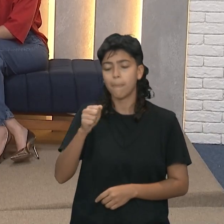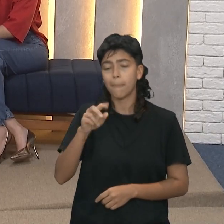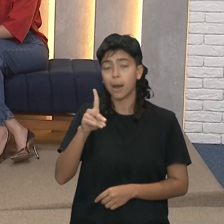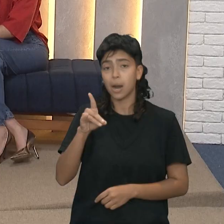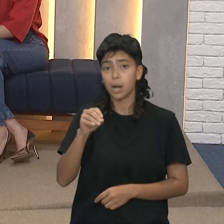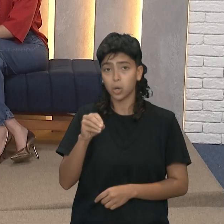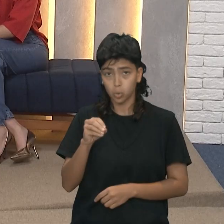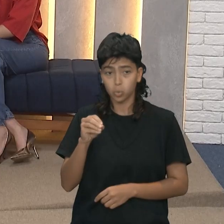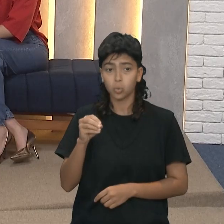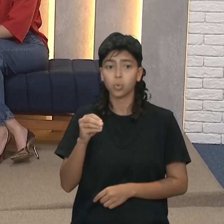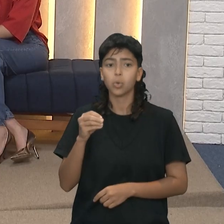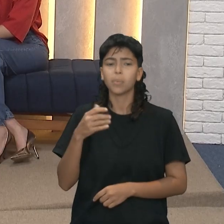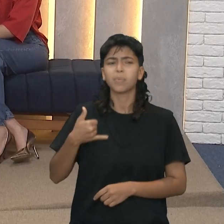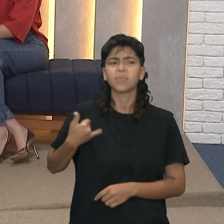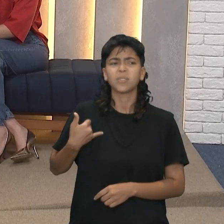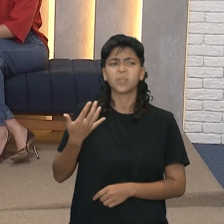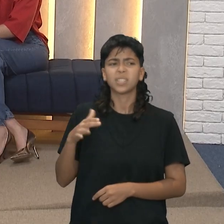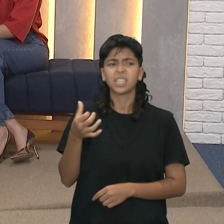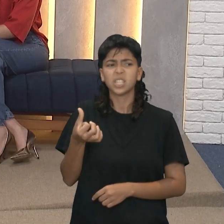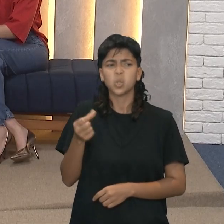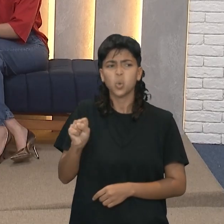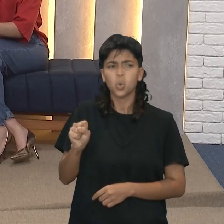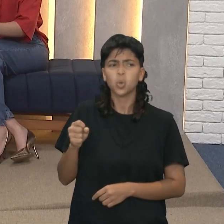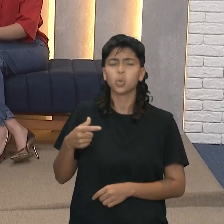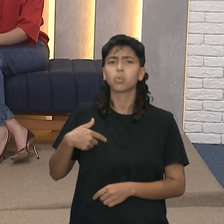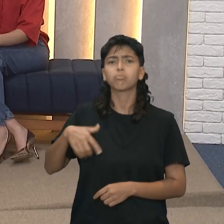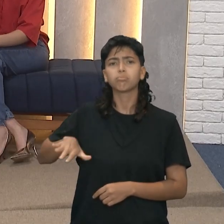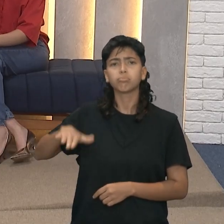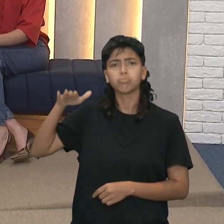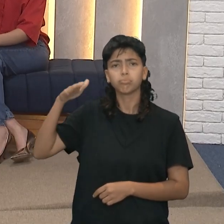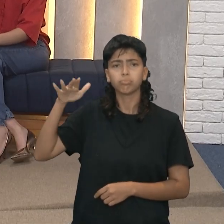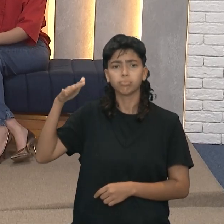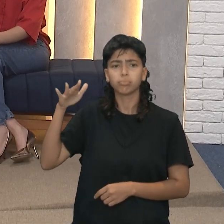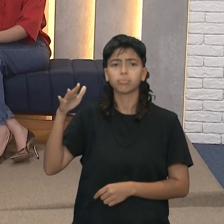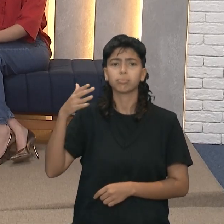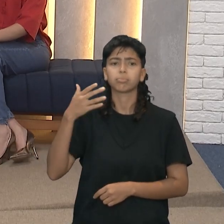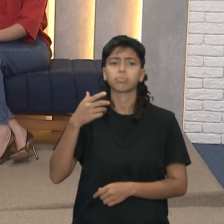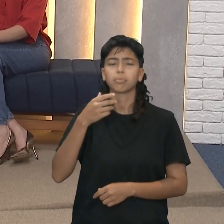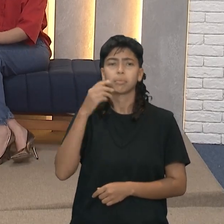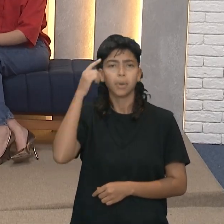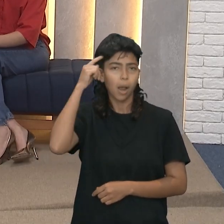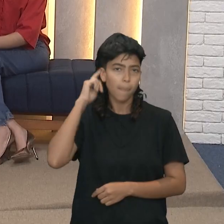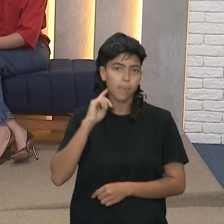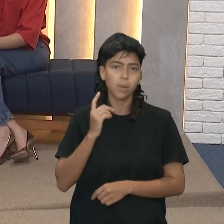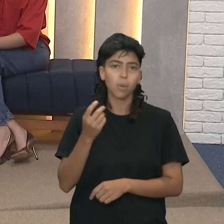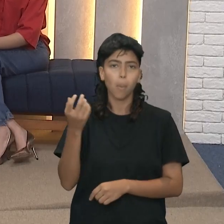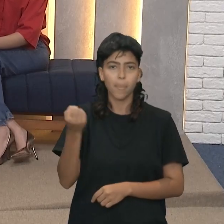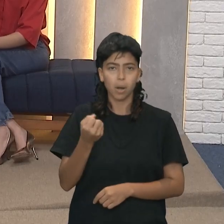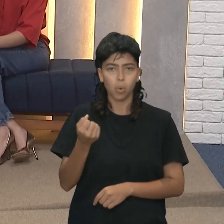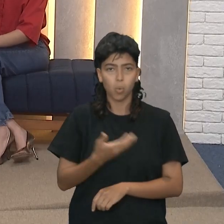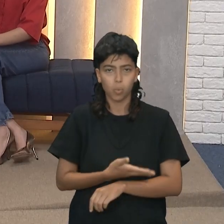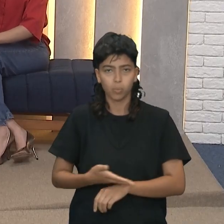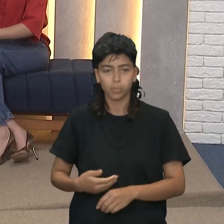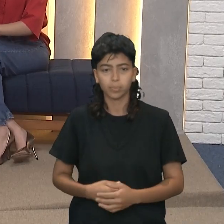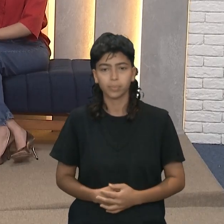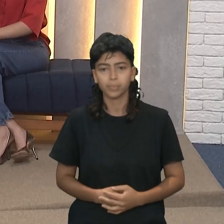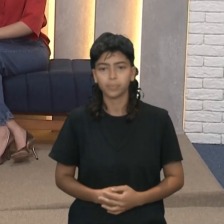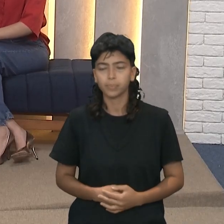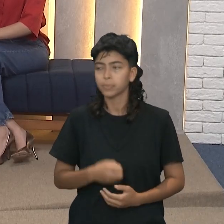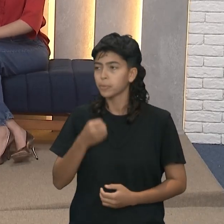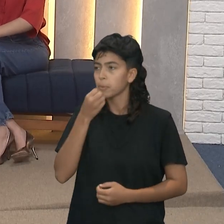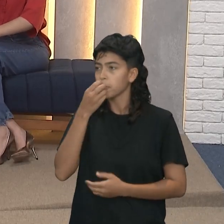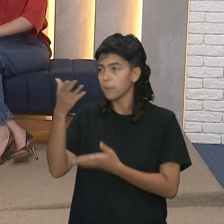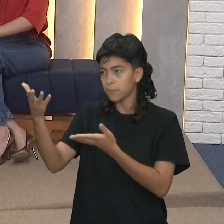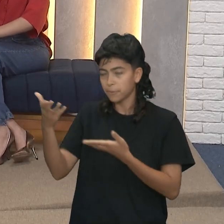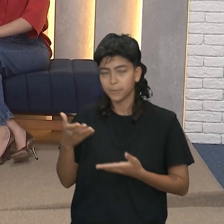tem 1,74 de altura. É calvo, de cabelos brancos. Seja bem-vindo, professor. Muito obrigado. No nosso